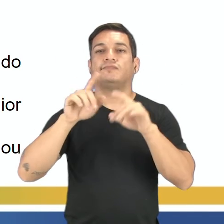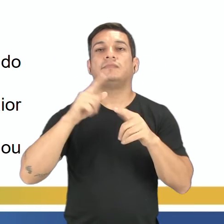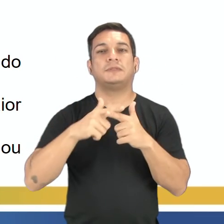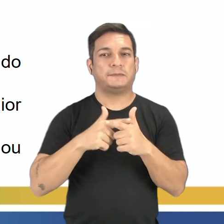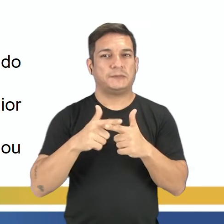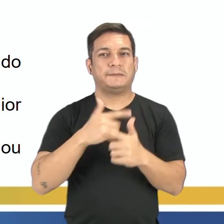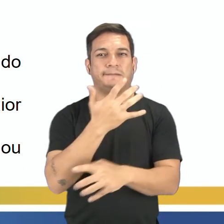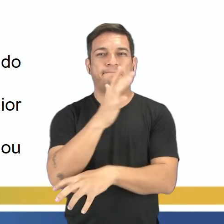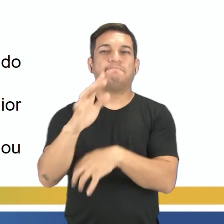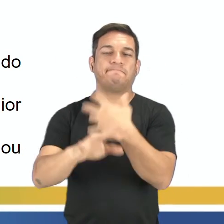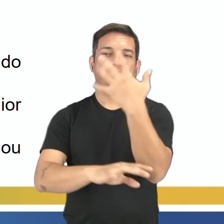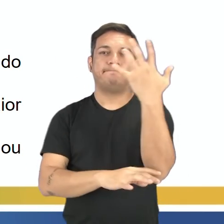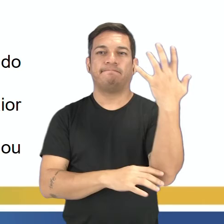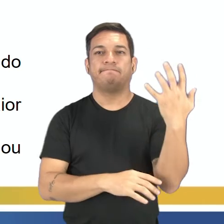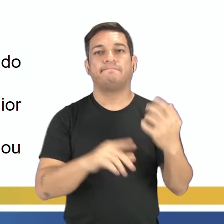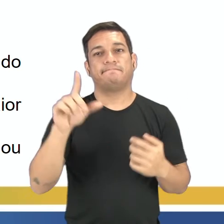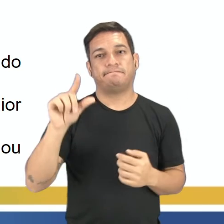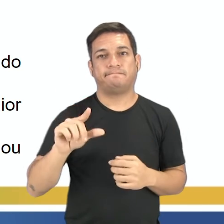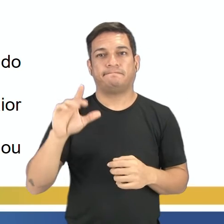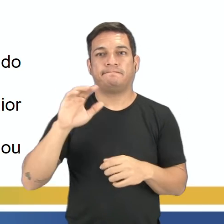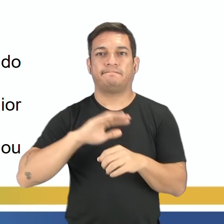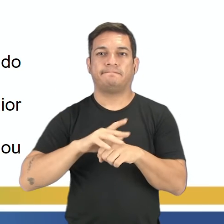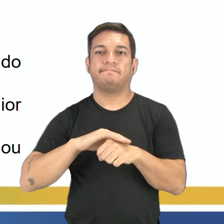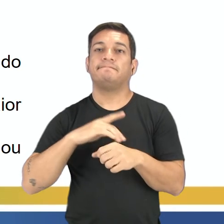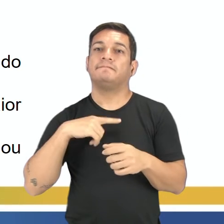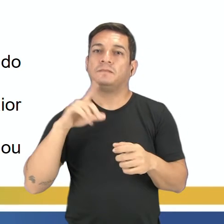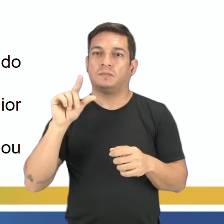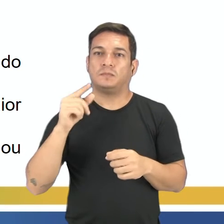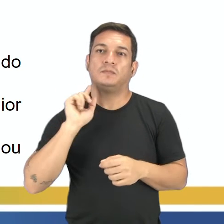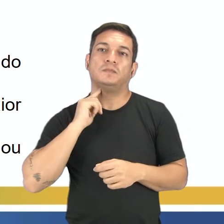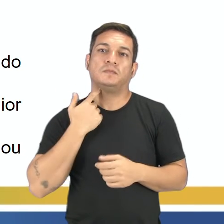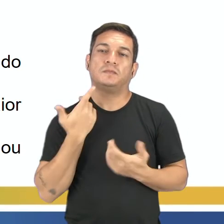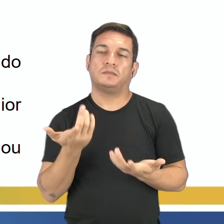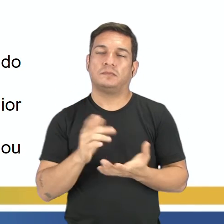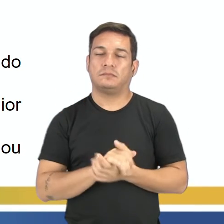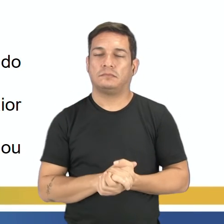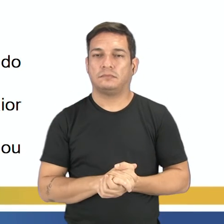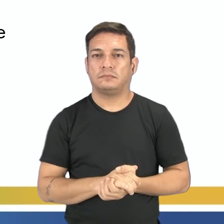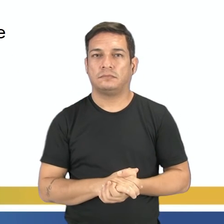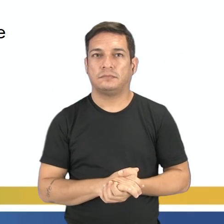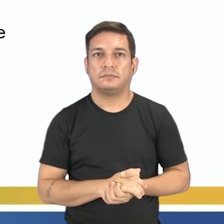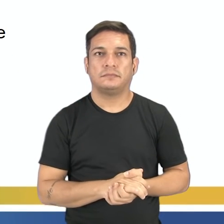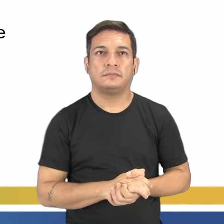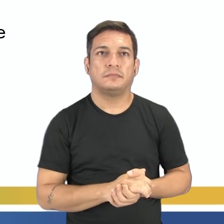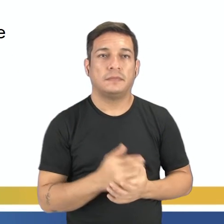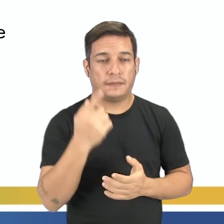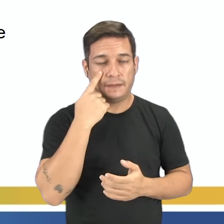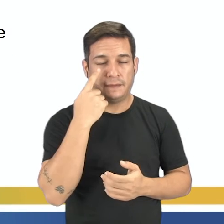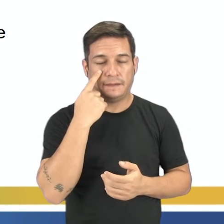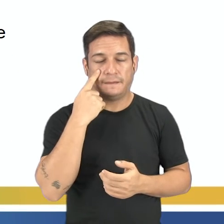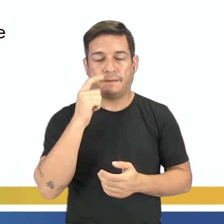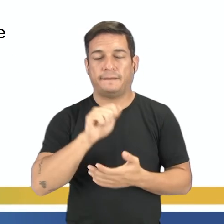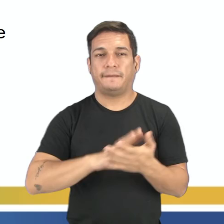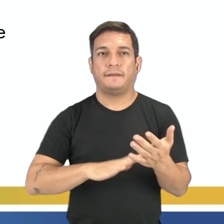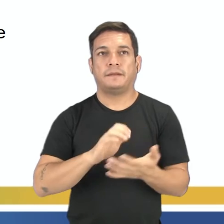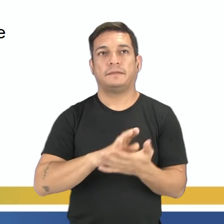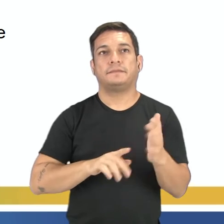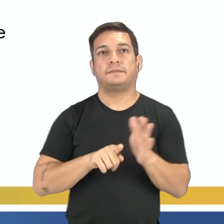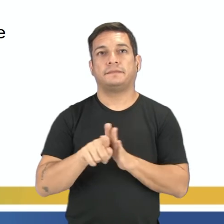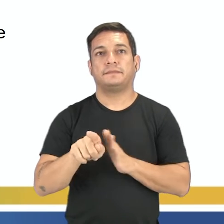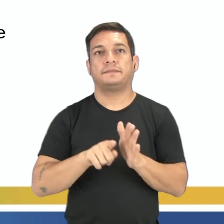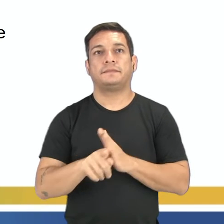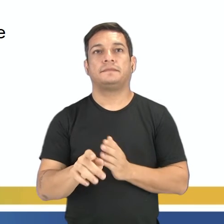impacto ambiental. Menos carbono, menos poluente, menor impacto ambiental. Vamos colocar em prática essa questão,